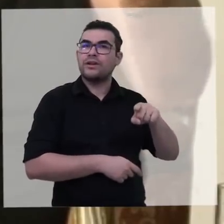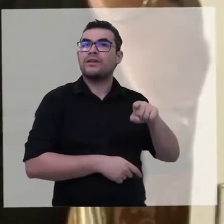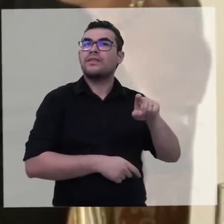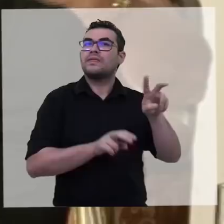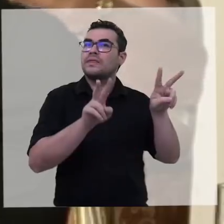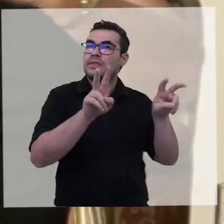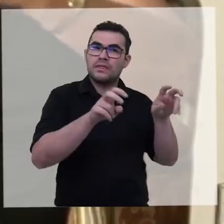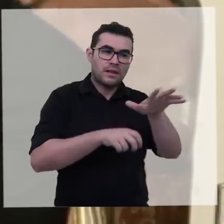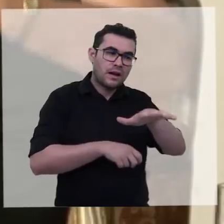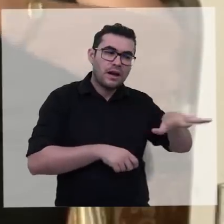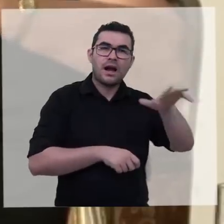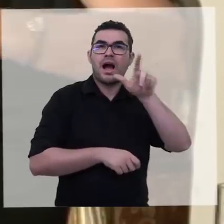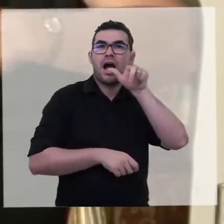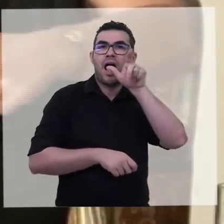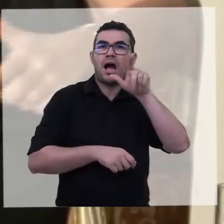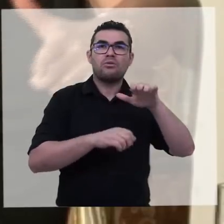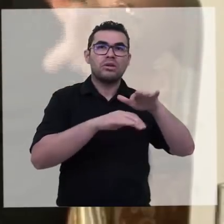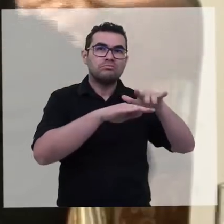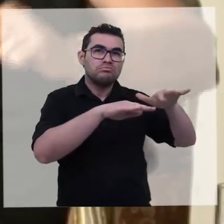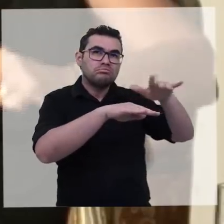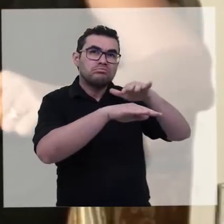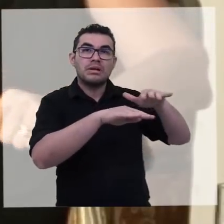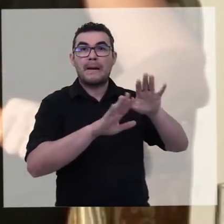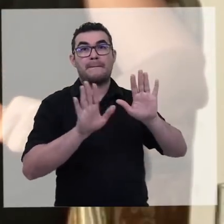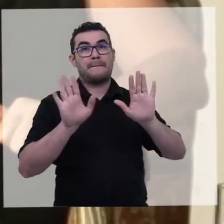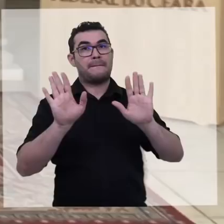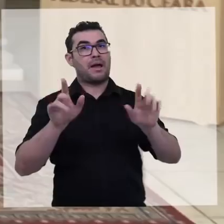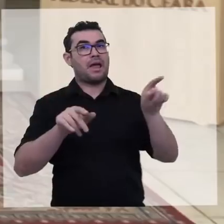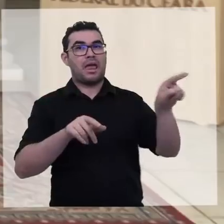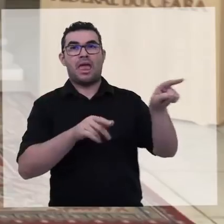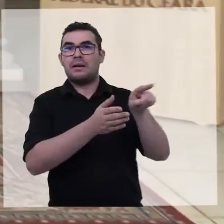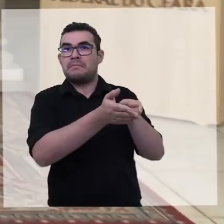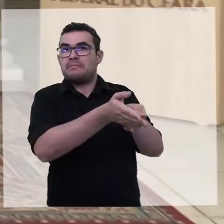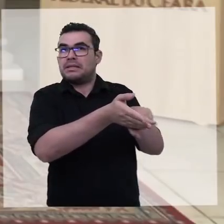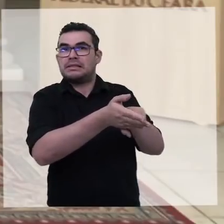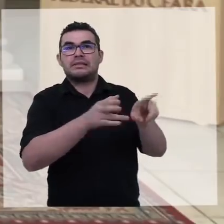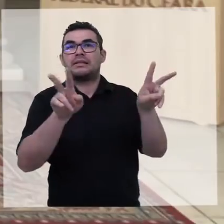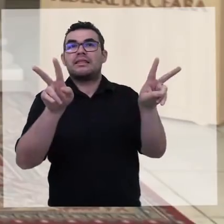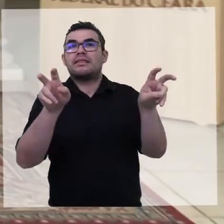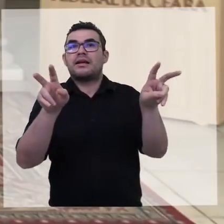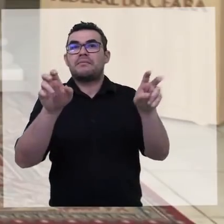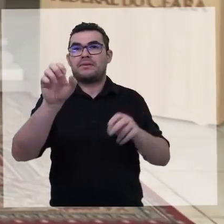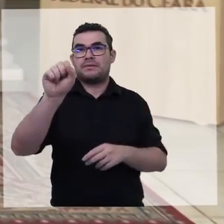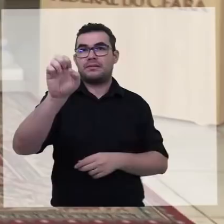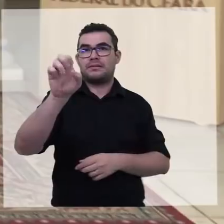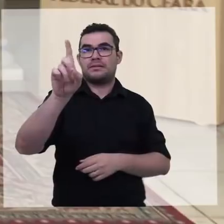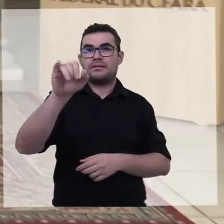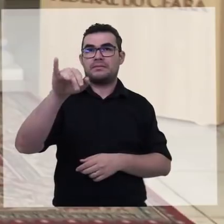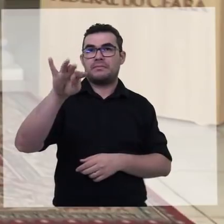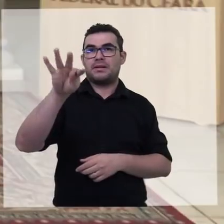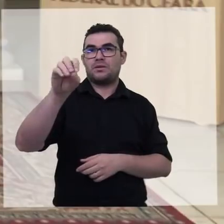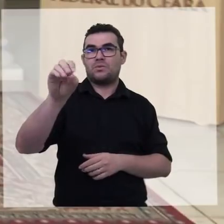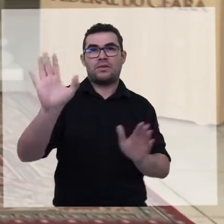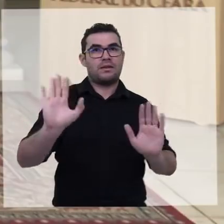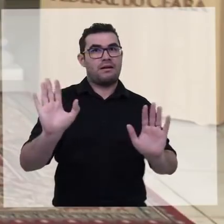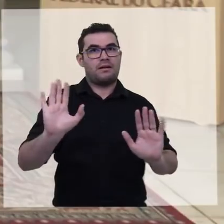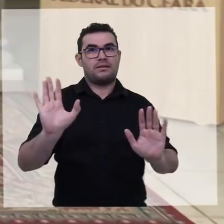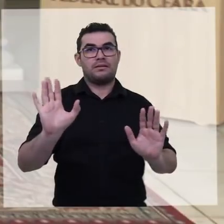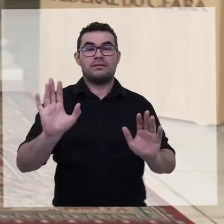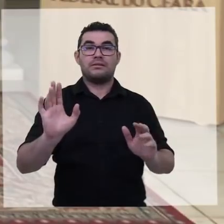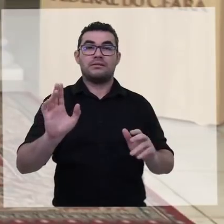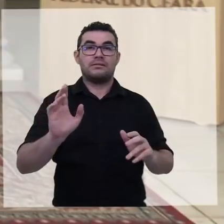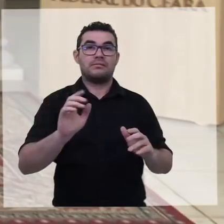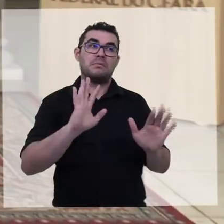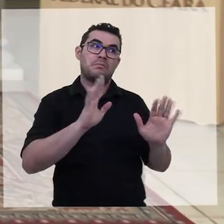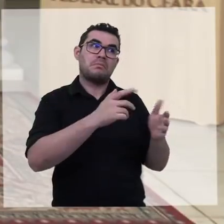Mas ele não estava testando o transporte de sedimentos. Eu disse, opa, isso já me ajuda. Ele disse, não, mas o pior é que eu